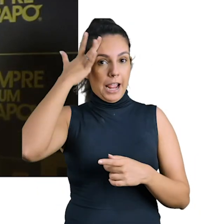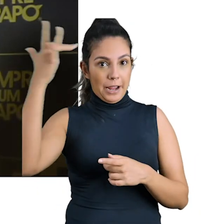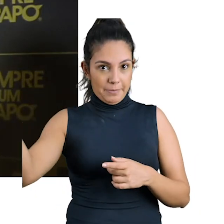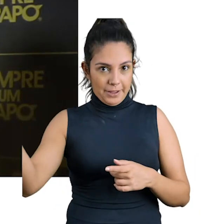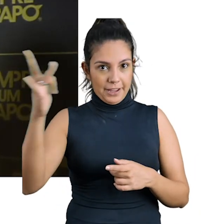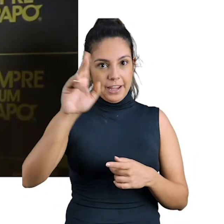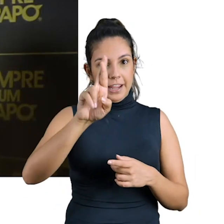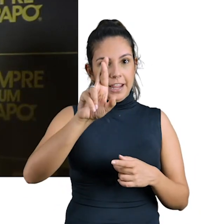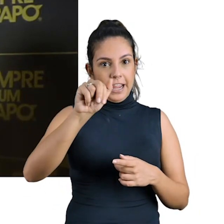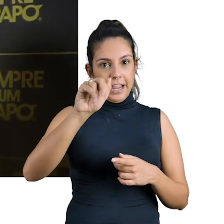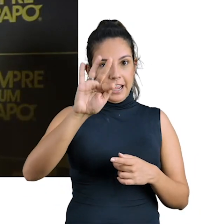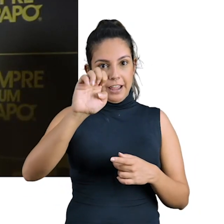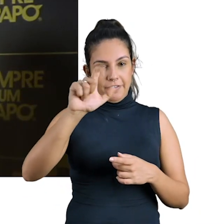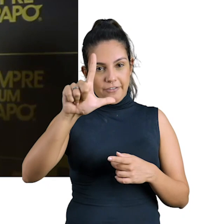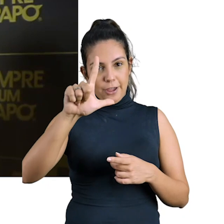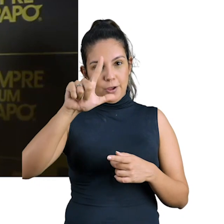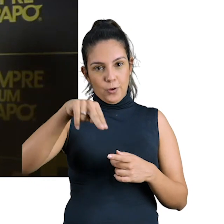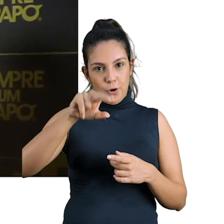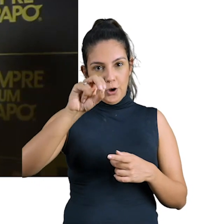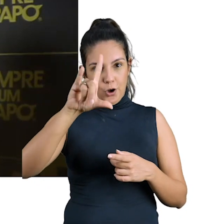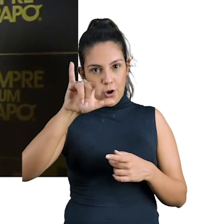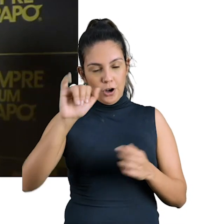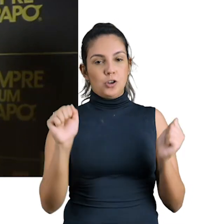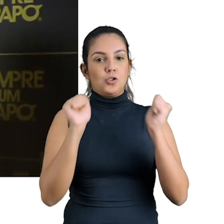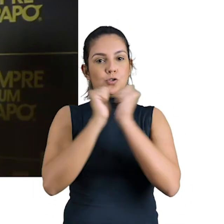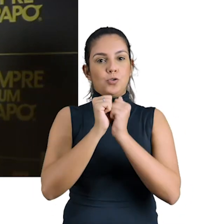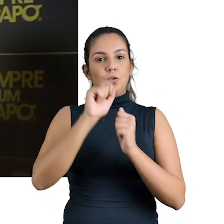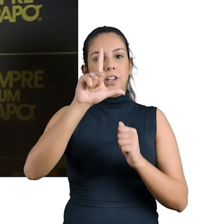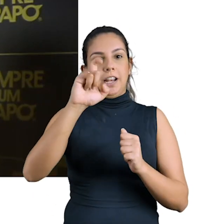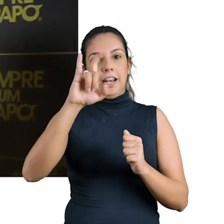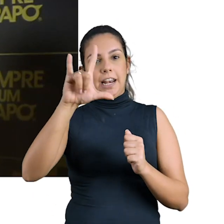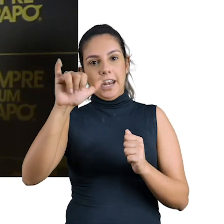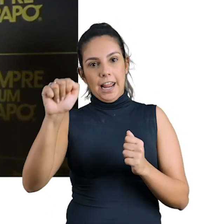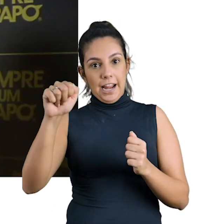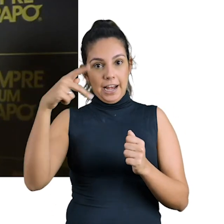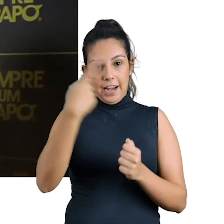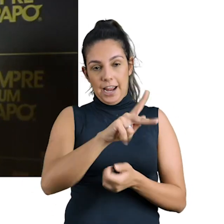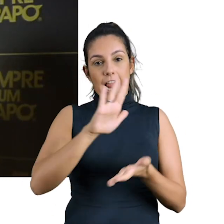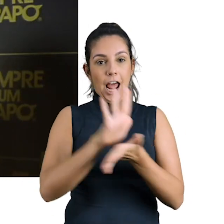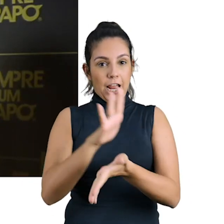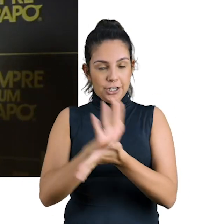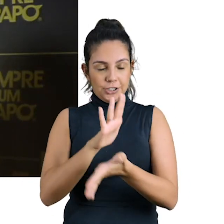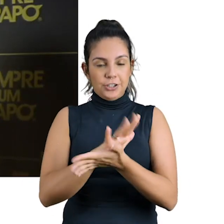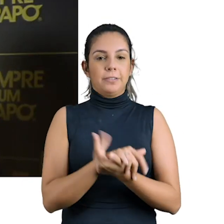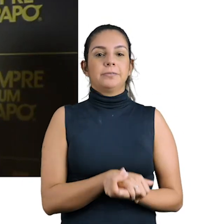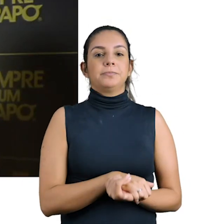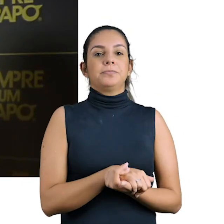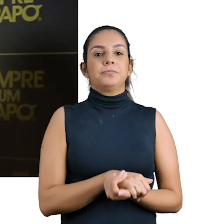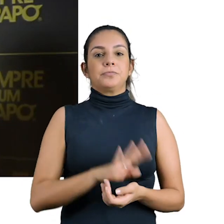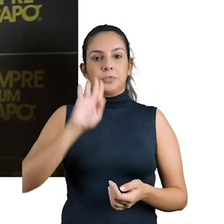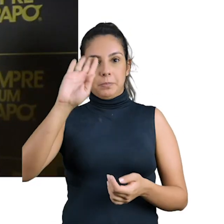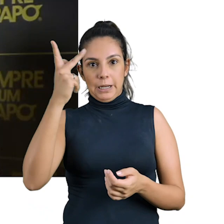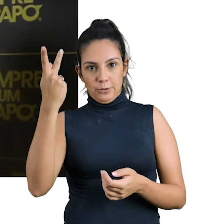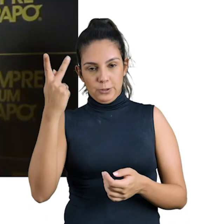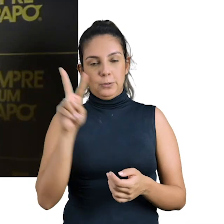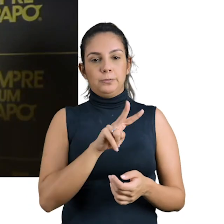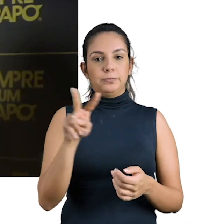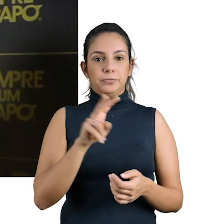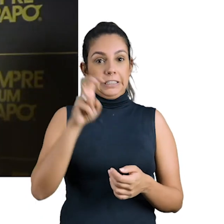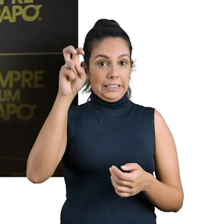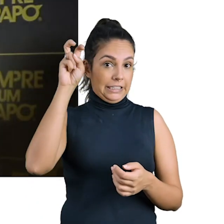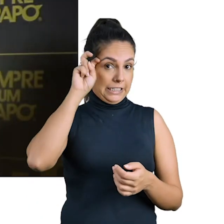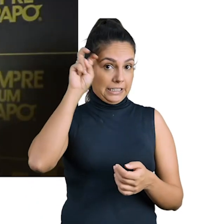Amanhã, Rafael Noli e Leila Ferreira, lá, Rafael de Araxá e Leila de Belo Horizonte.